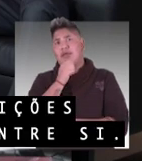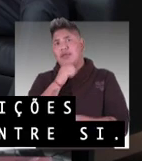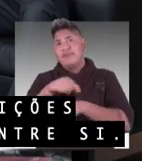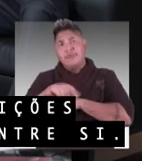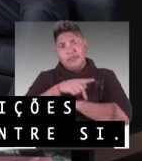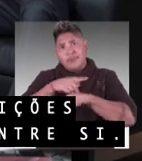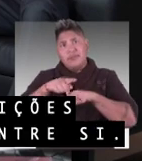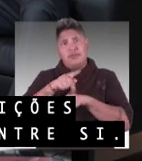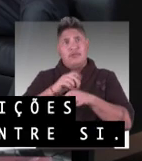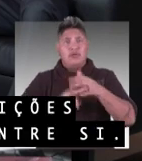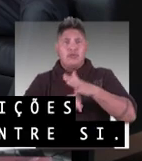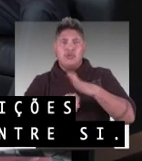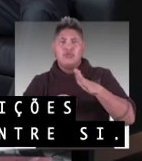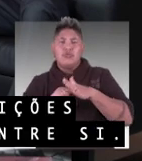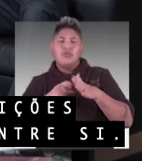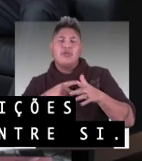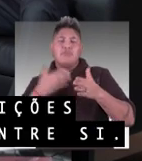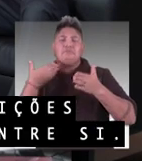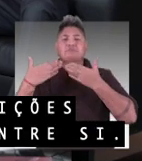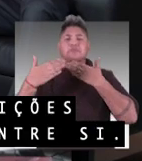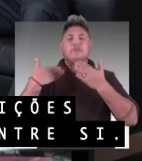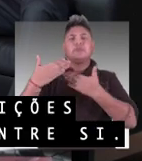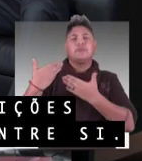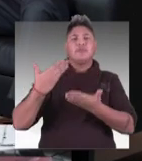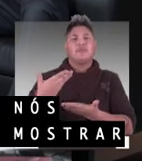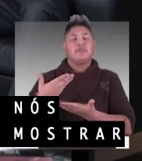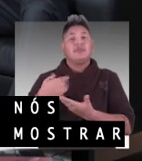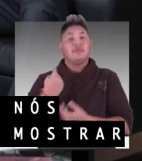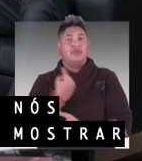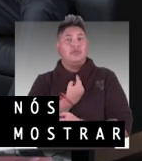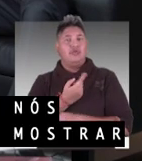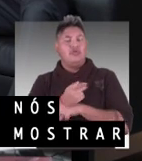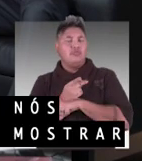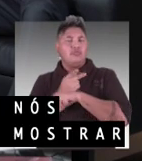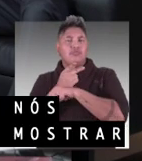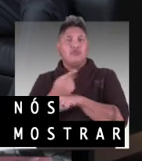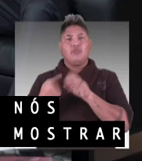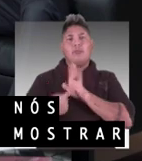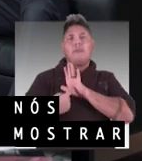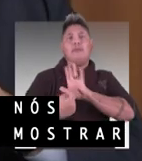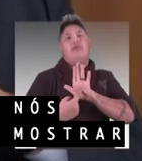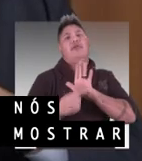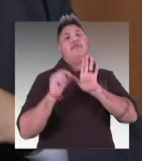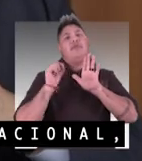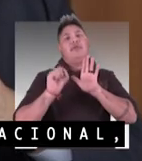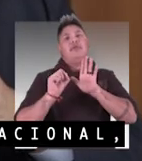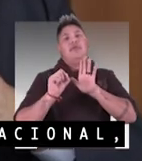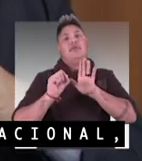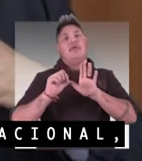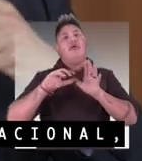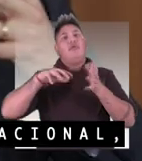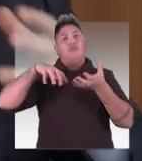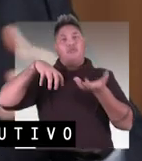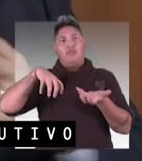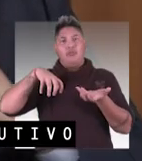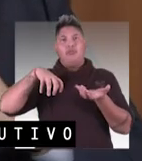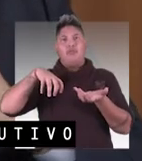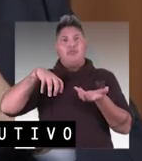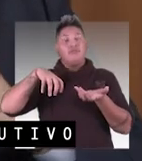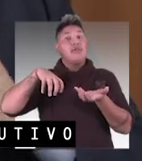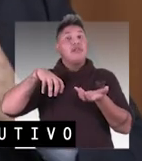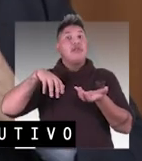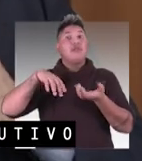as instituições conversarem entre si. Então, nós procuramos mostrar ao Congresso Nacional, mostrar ao